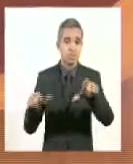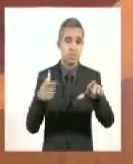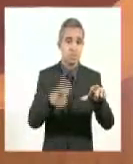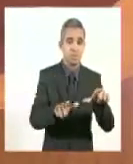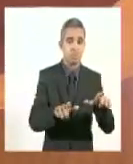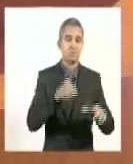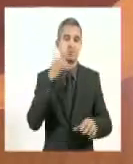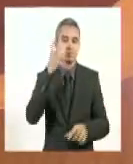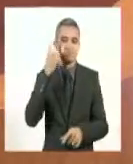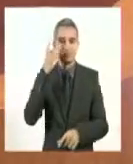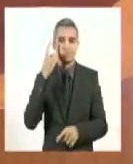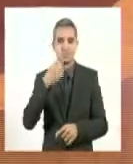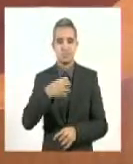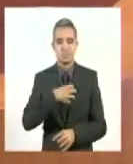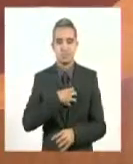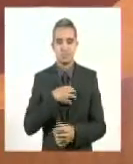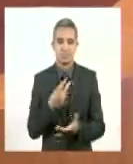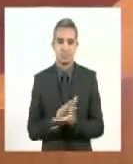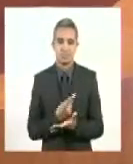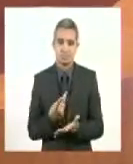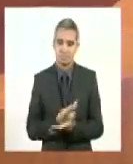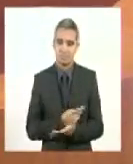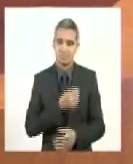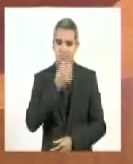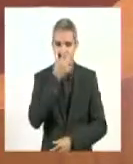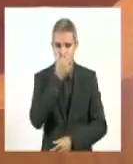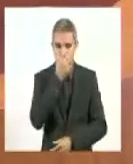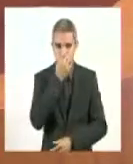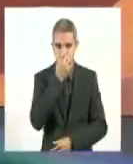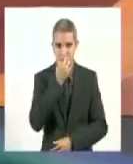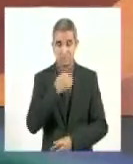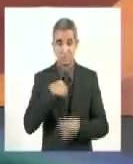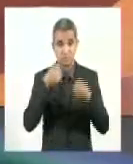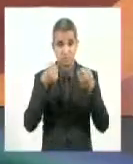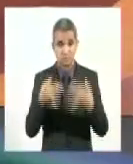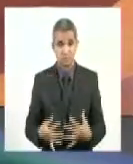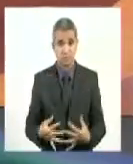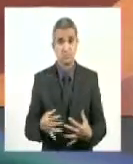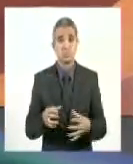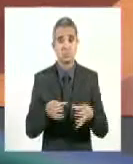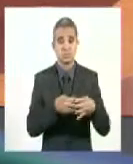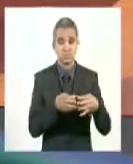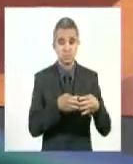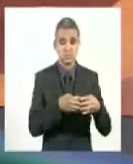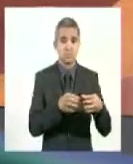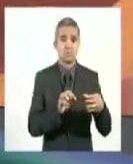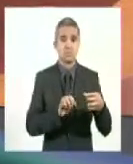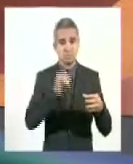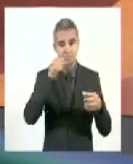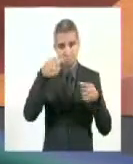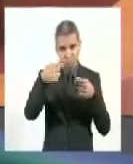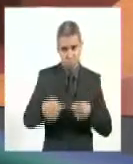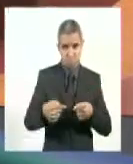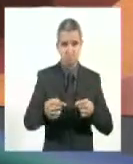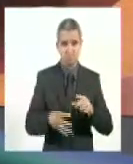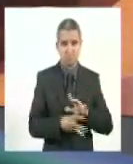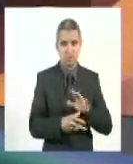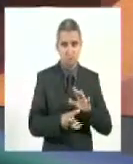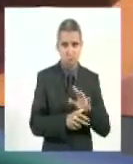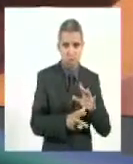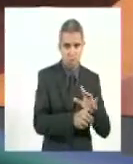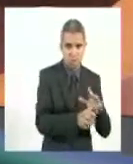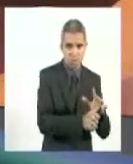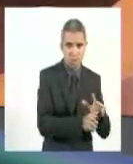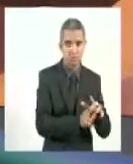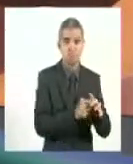ruins. Quando mencionei a Superintendência de Combate à Corrupção, o que eu quis